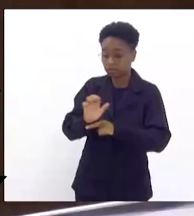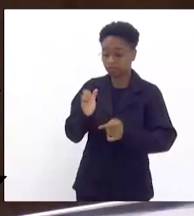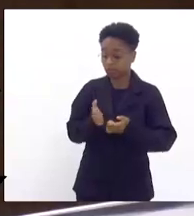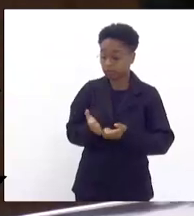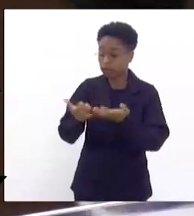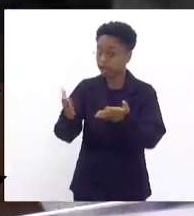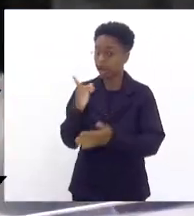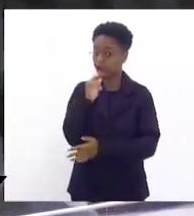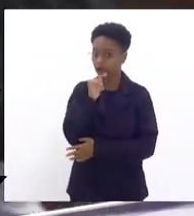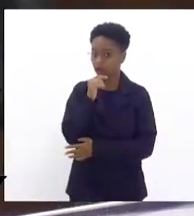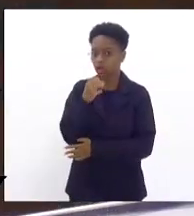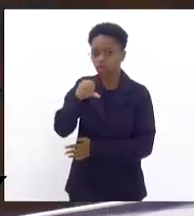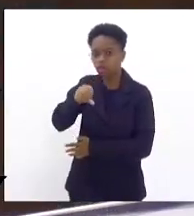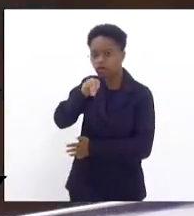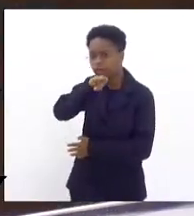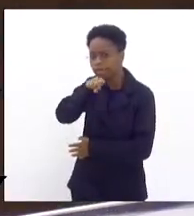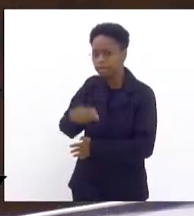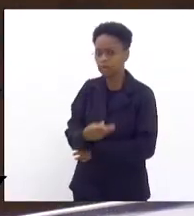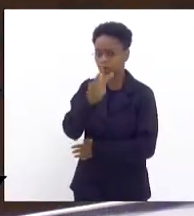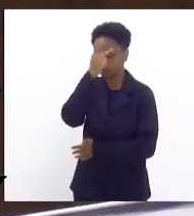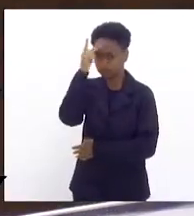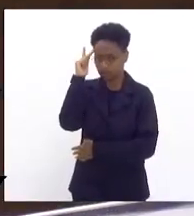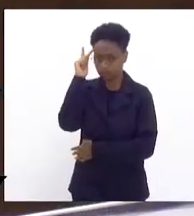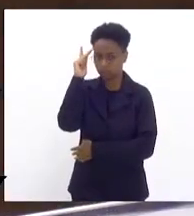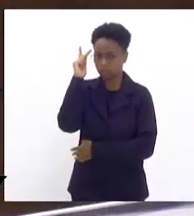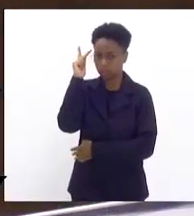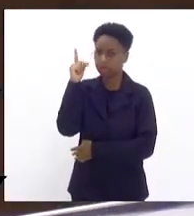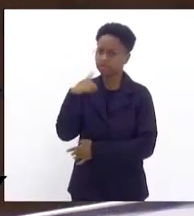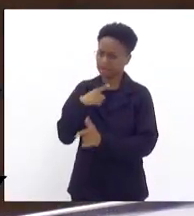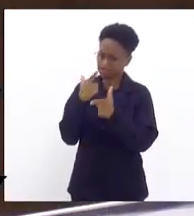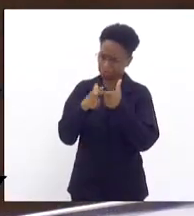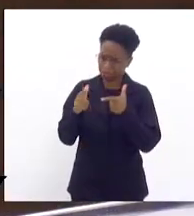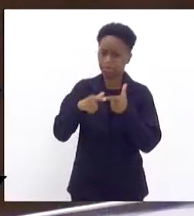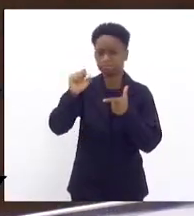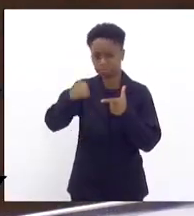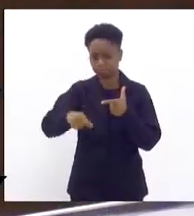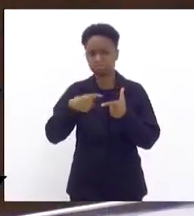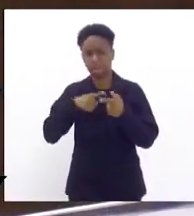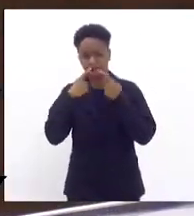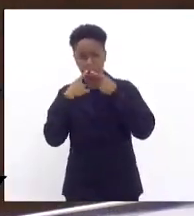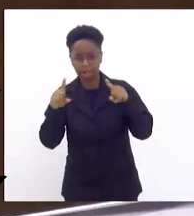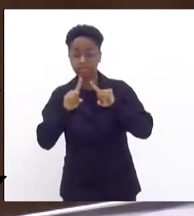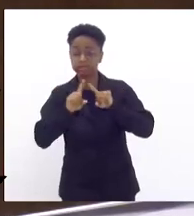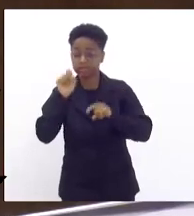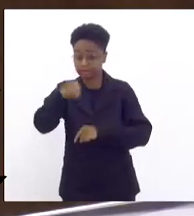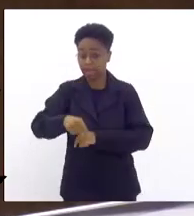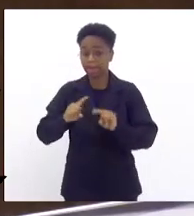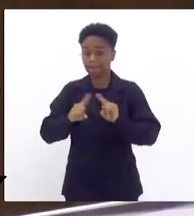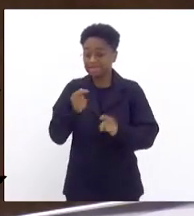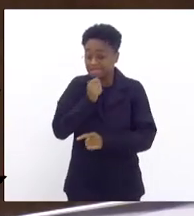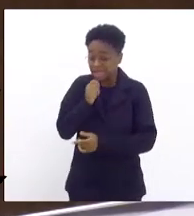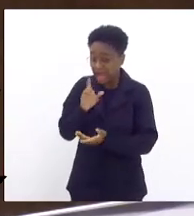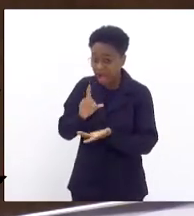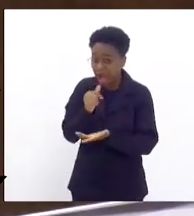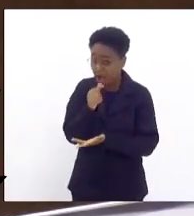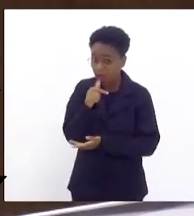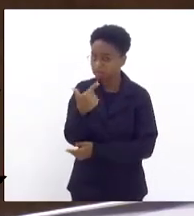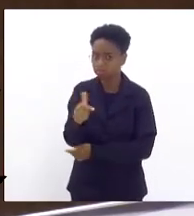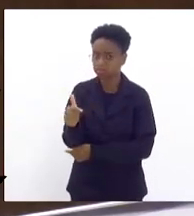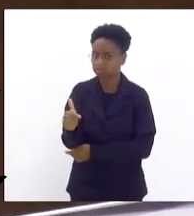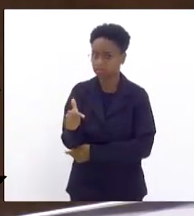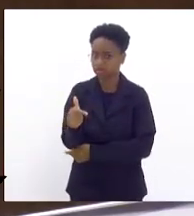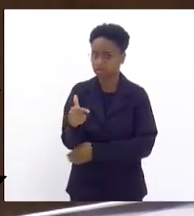água para 9 milhões de pessoas. Tínhamos nossos problemas, nossas reclamações, mas as pessoas não ficavam sem água. O último verão,